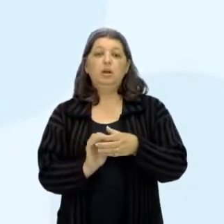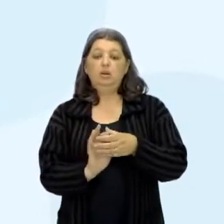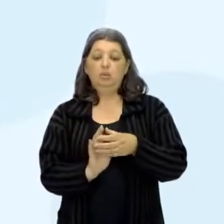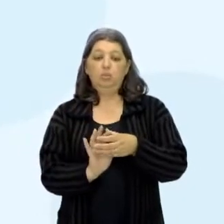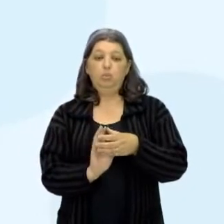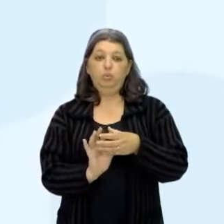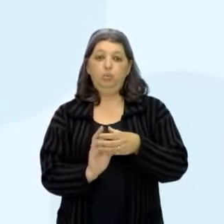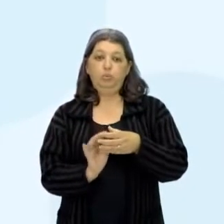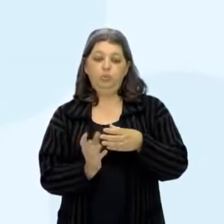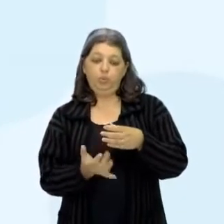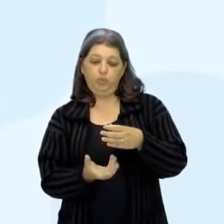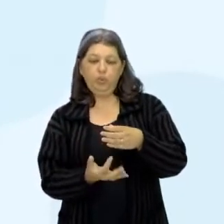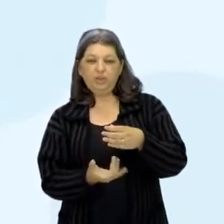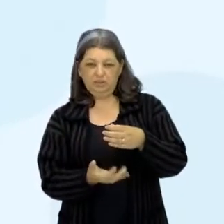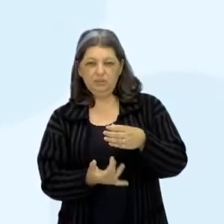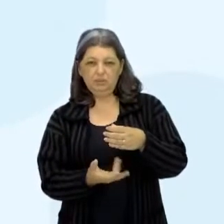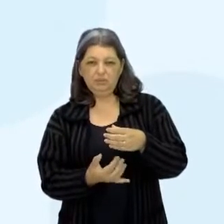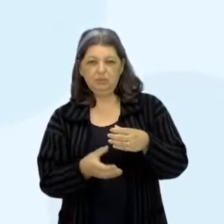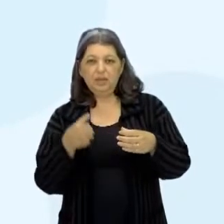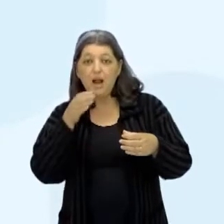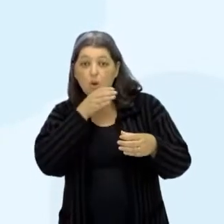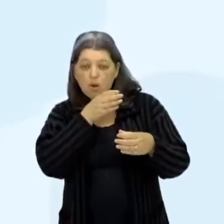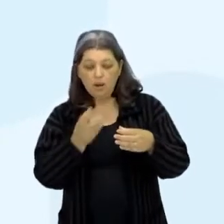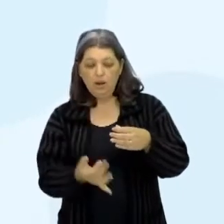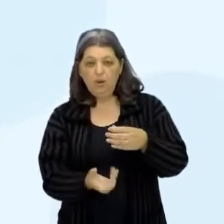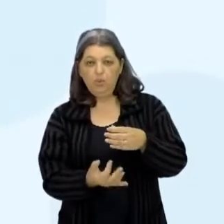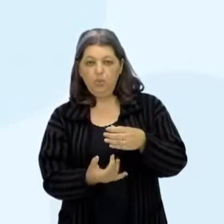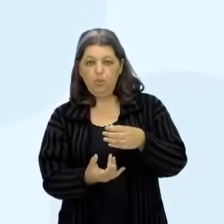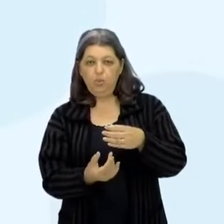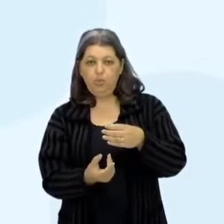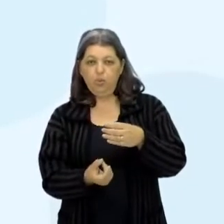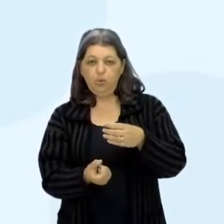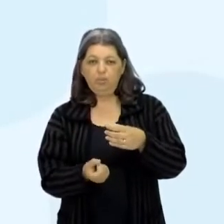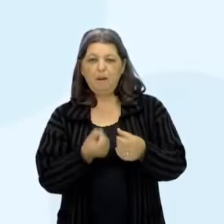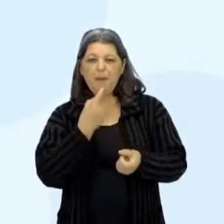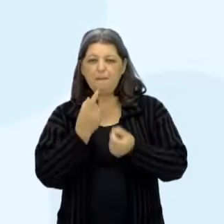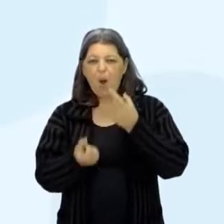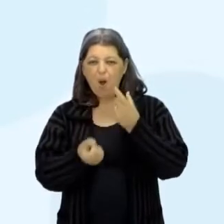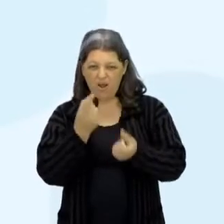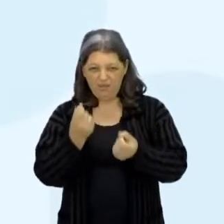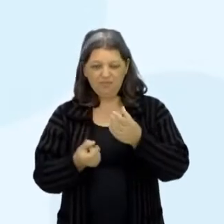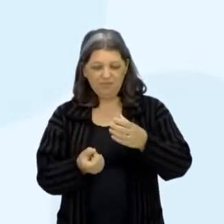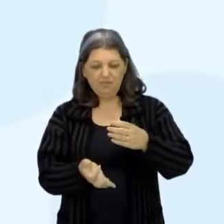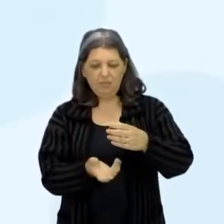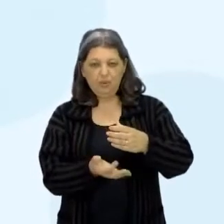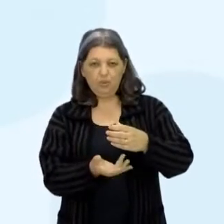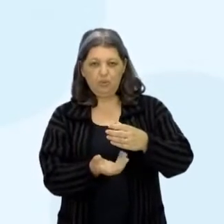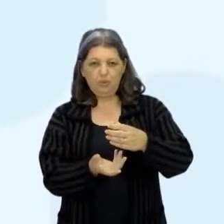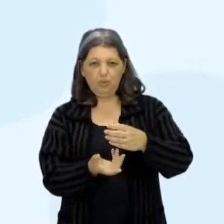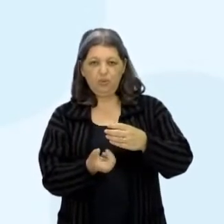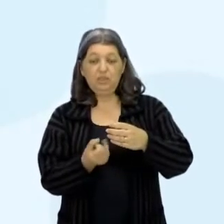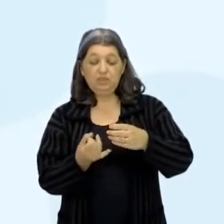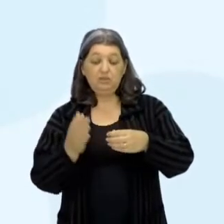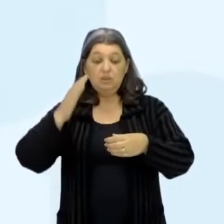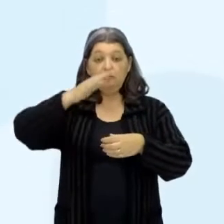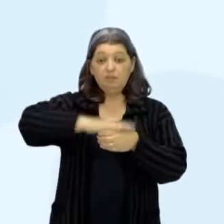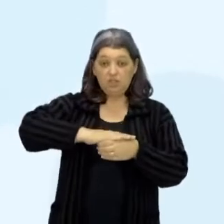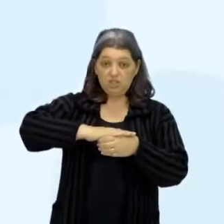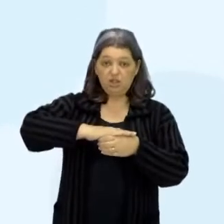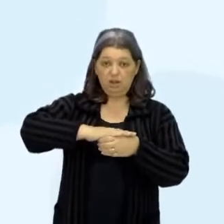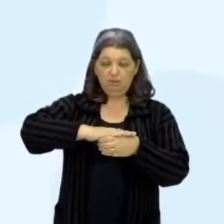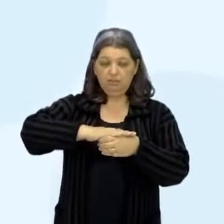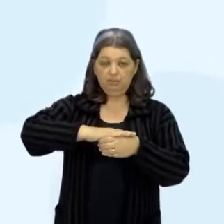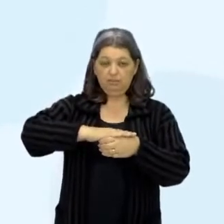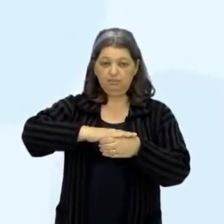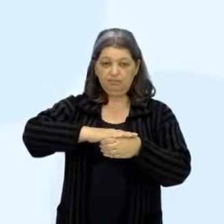grau de agitação ali do milho, que recebeu calor, e vai escapar da panela. Se você fechar, aí